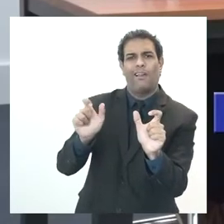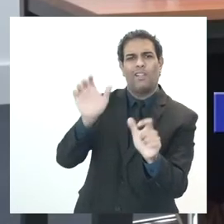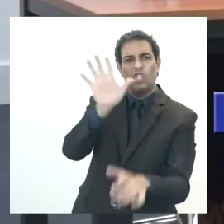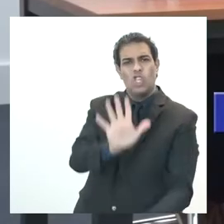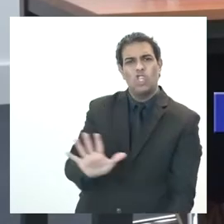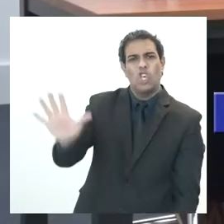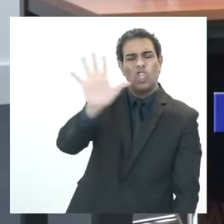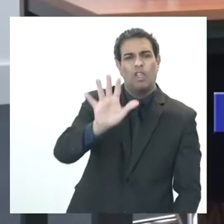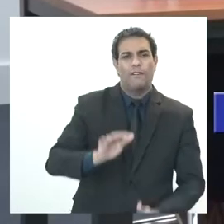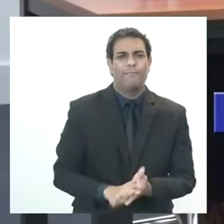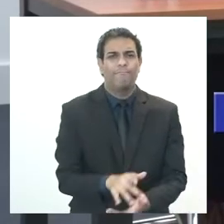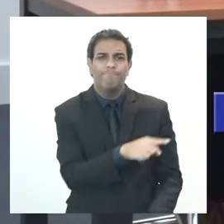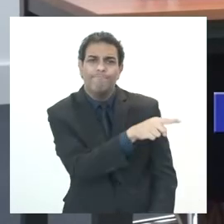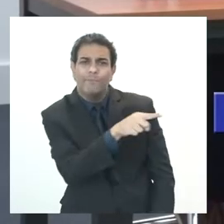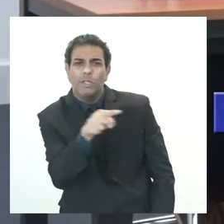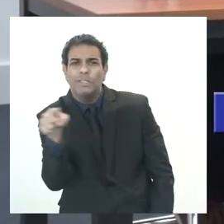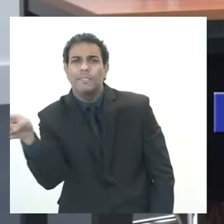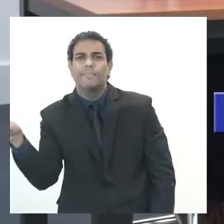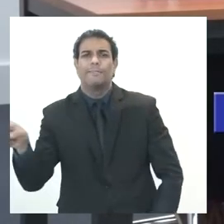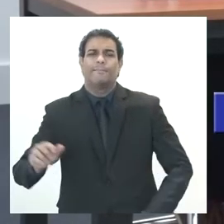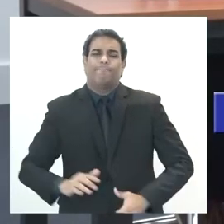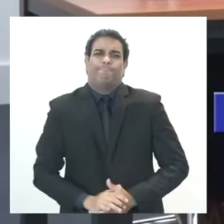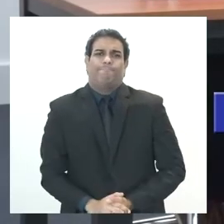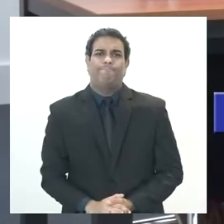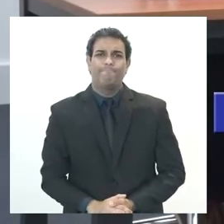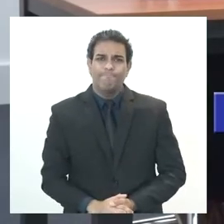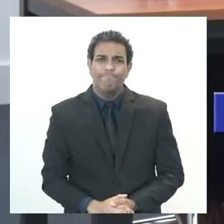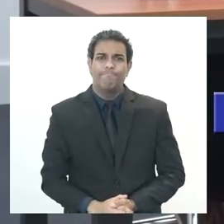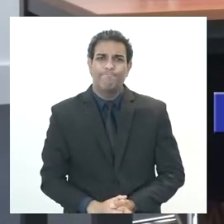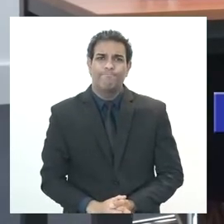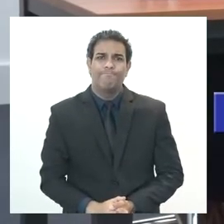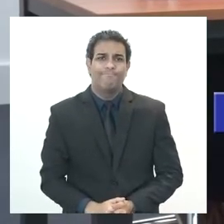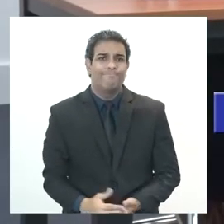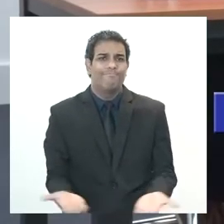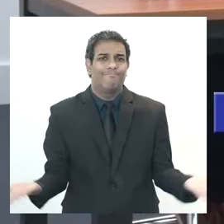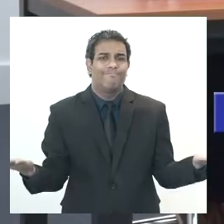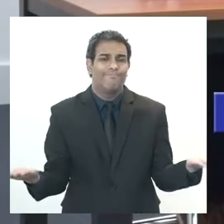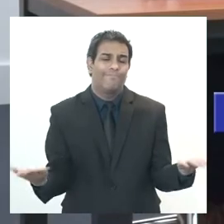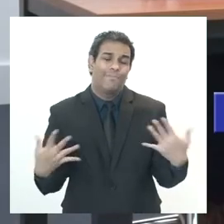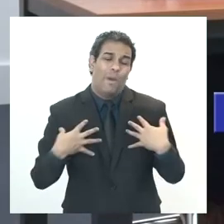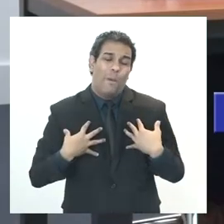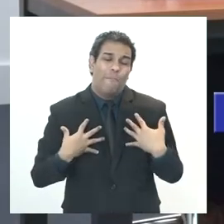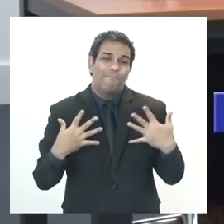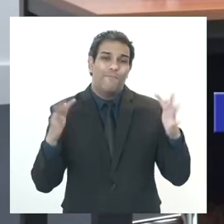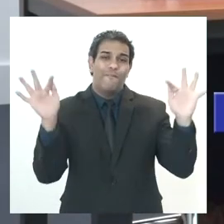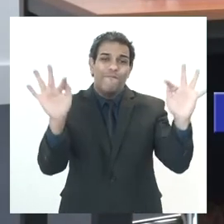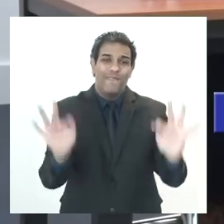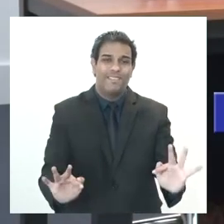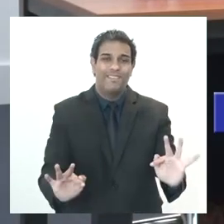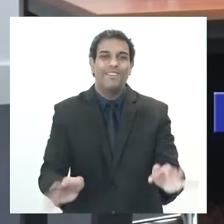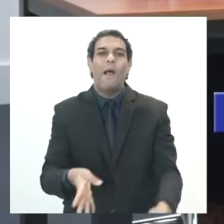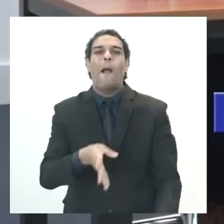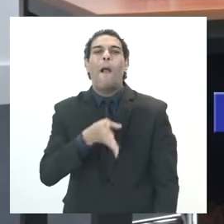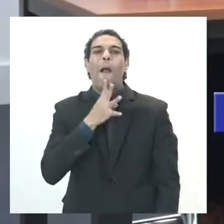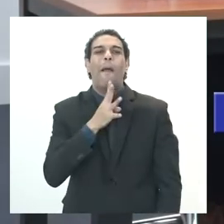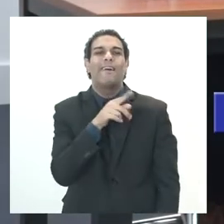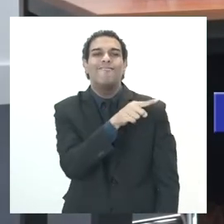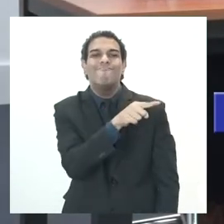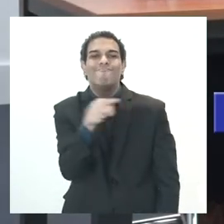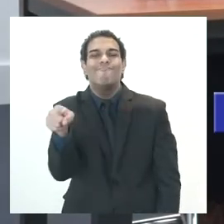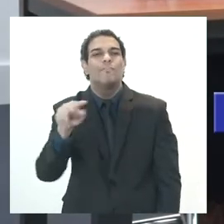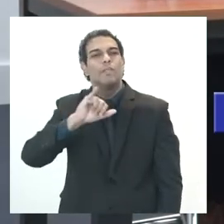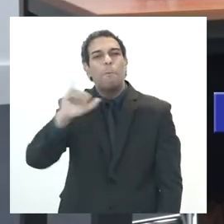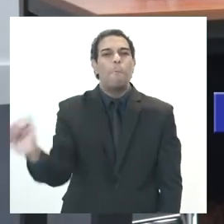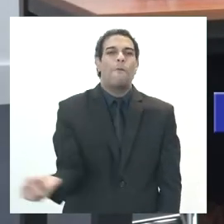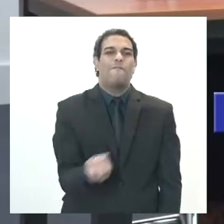então meus amigos me sinto extremamente feliz por ter ouvido mas ainda por